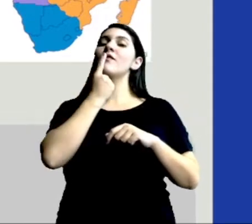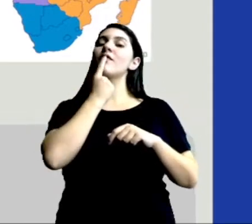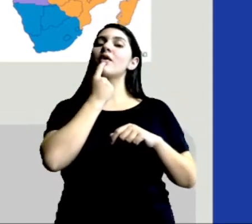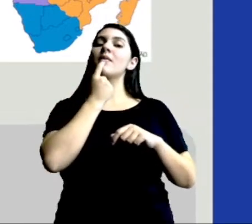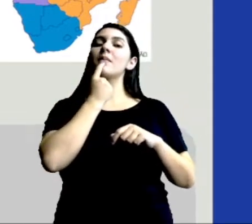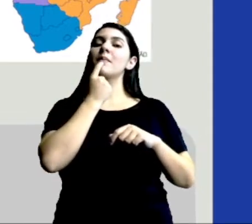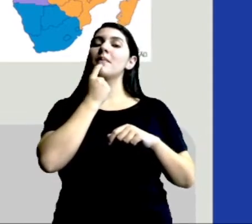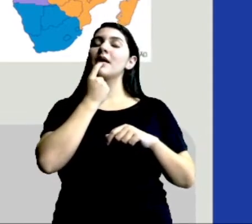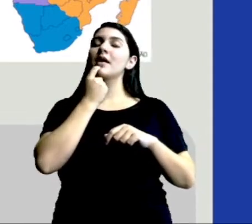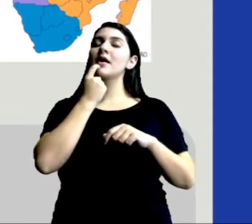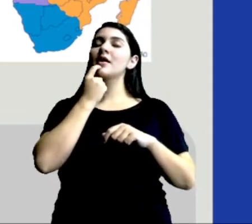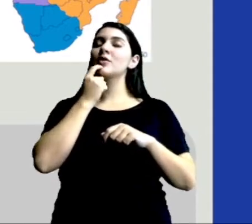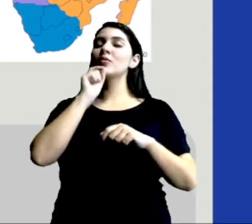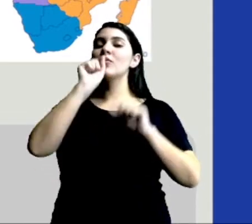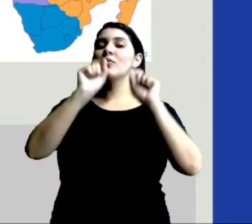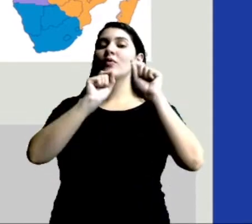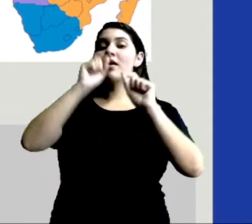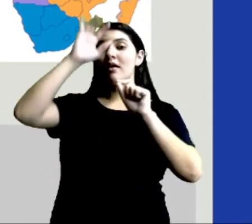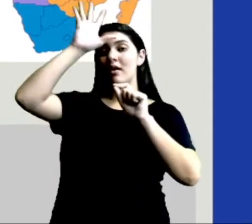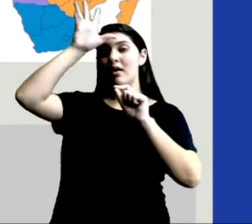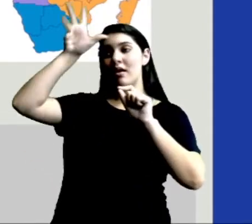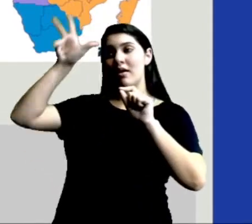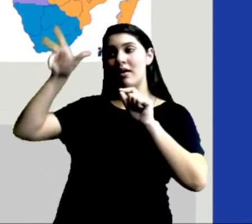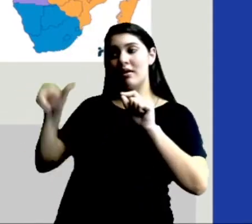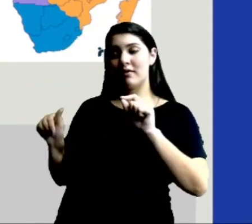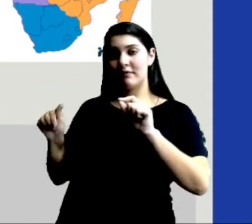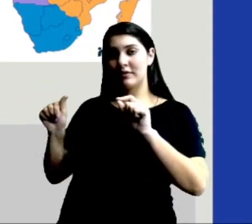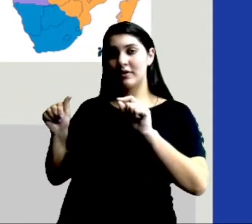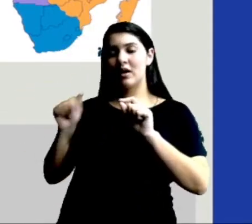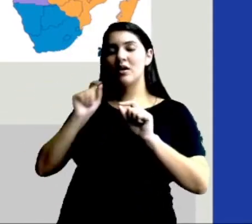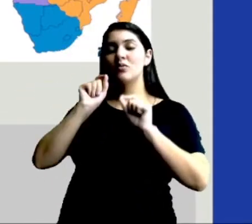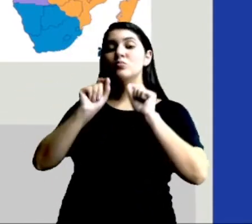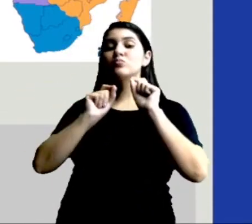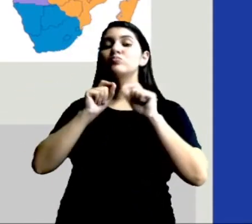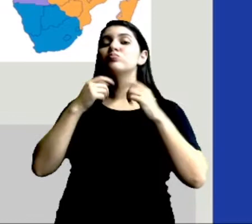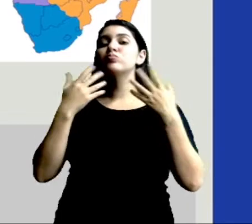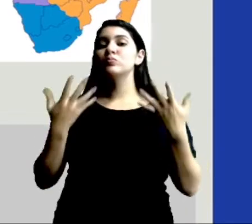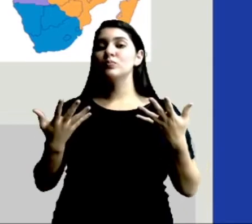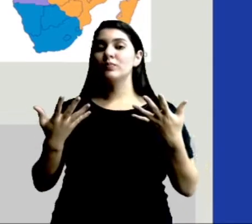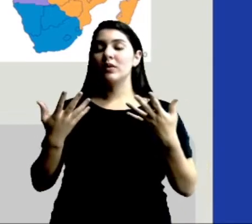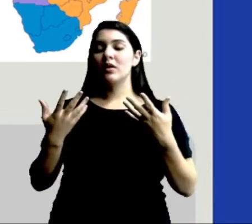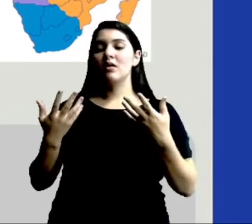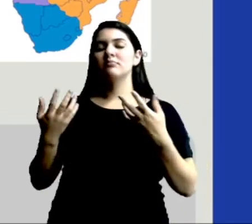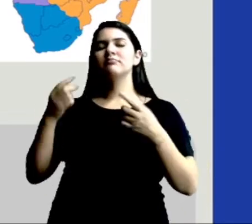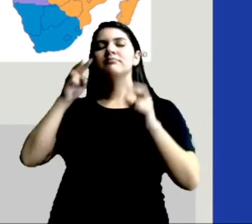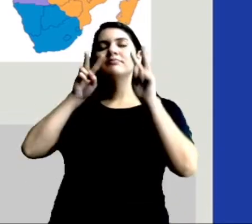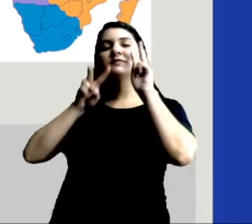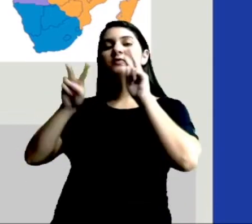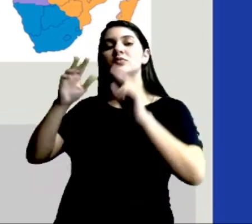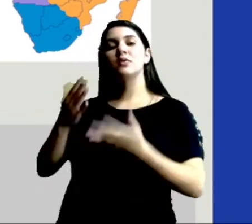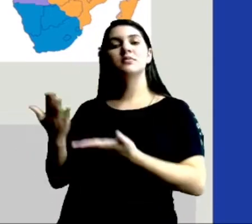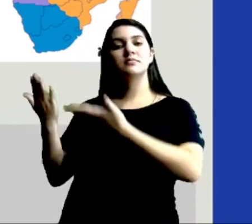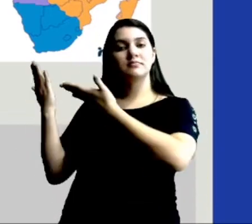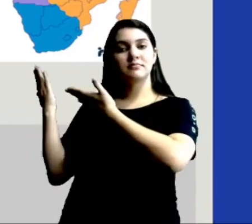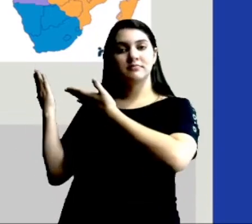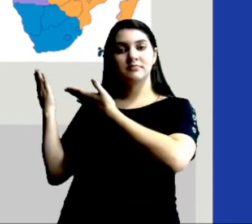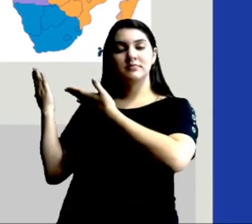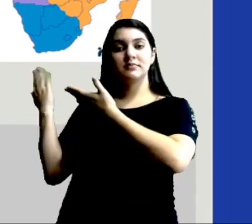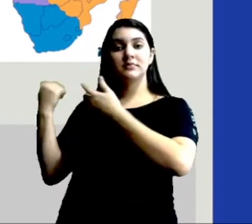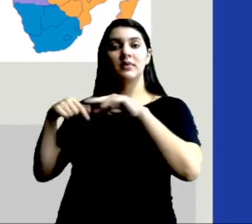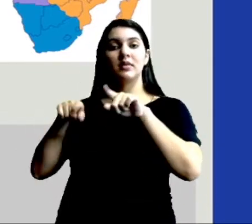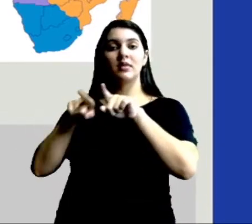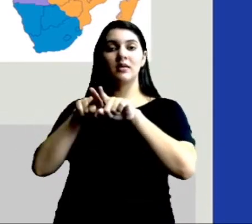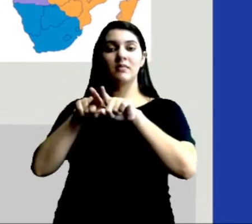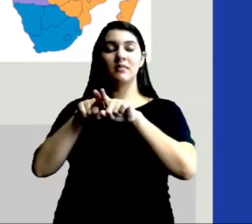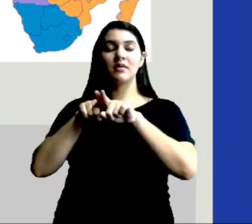o continente africano. Esse continente que a gente está falando hoje, tá bom? Observem ele aí no mapa mundi, e aqui ao